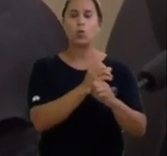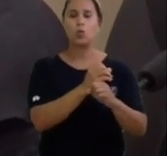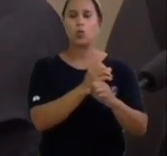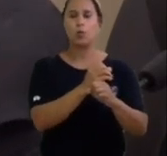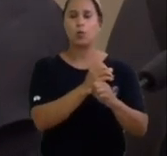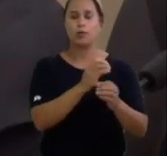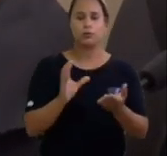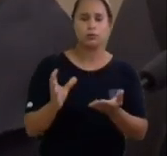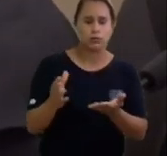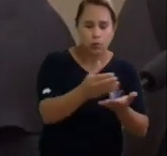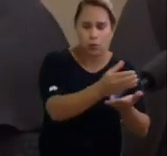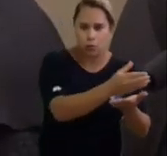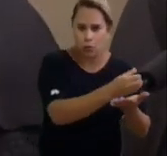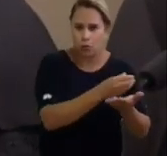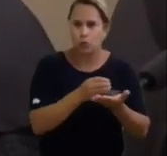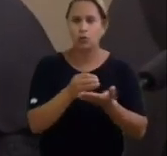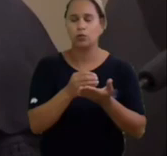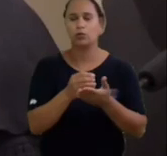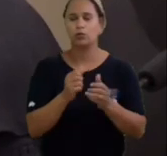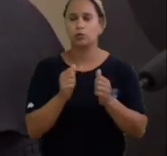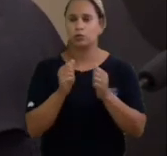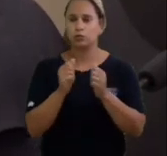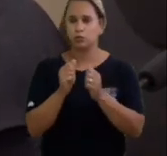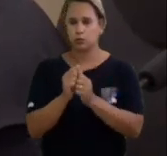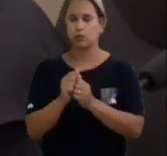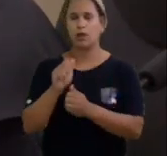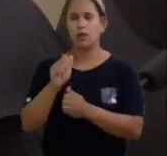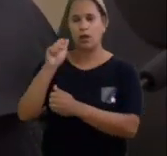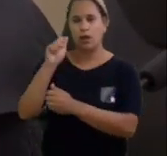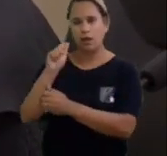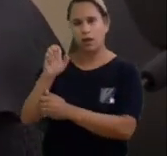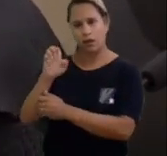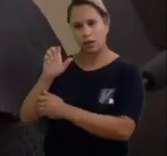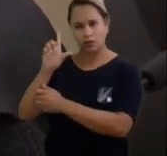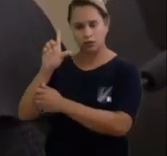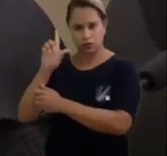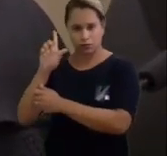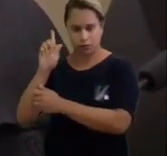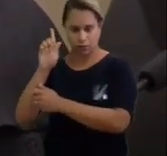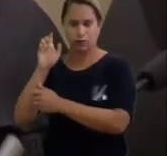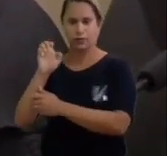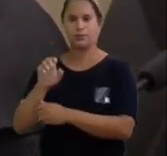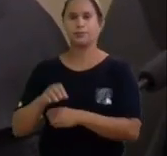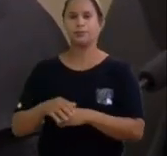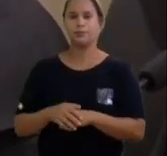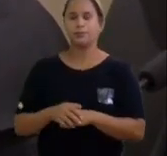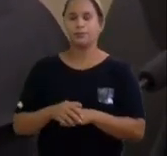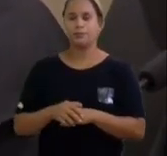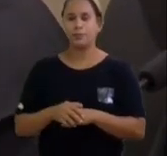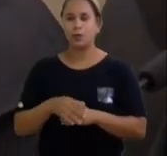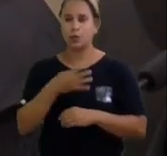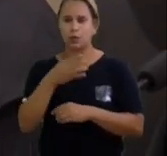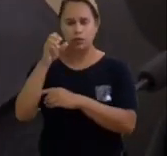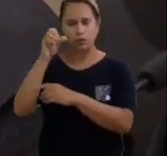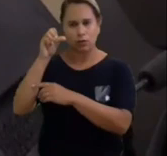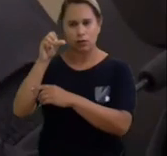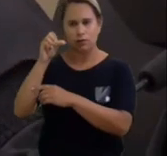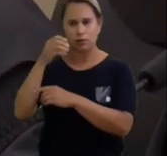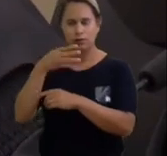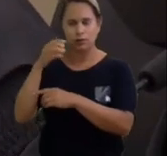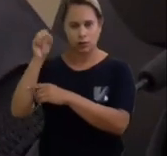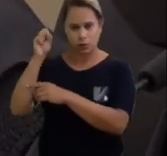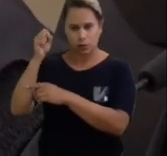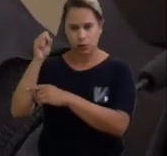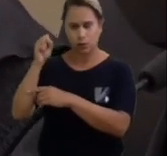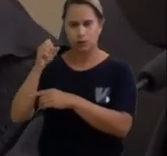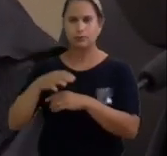juntamente com a inicial da AIGES 4298. Eu estou afirmando isso, essa questão das notas fiscais, da